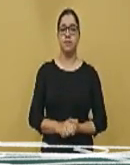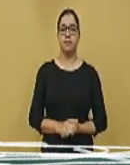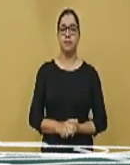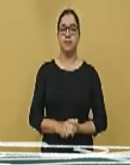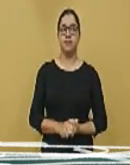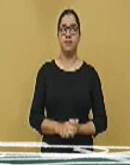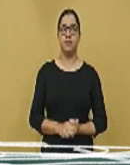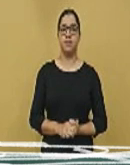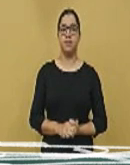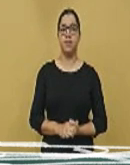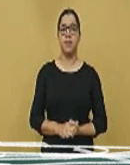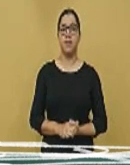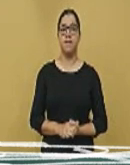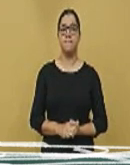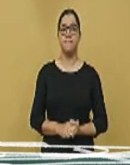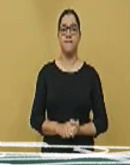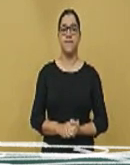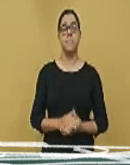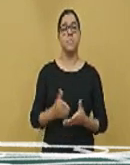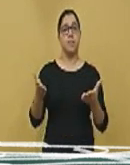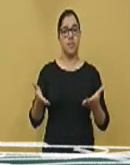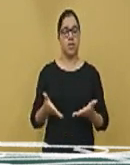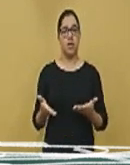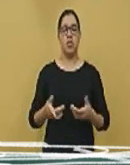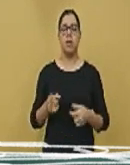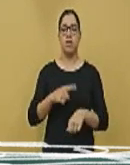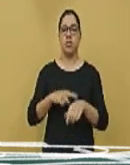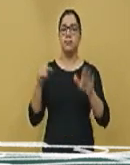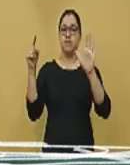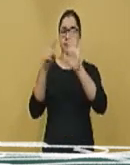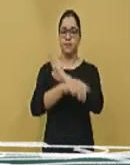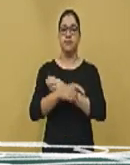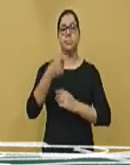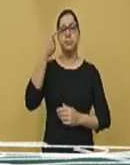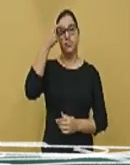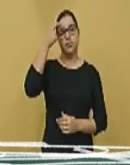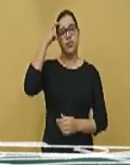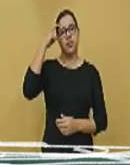que necessariamente dirigirá a sua pergunta à professora Liane.